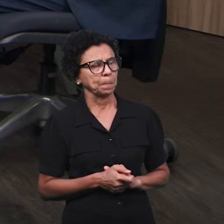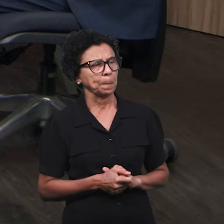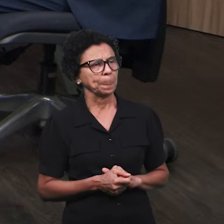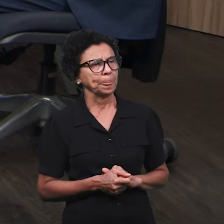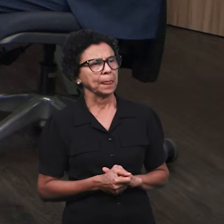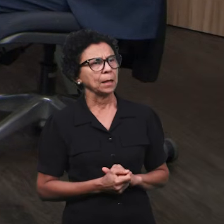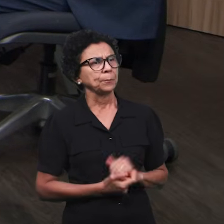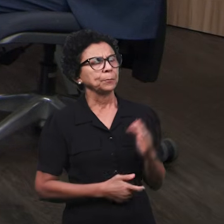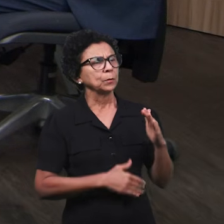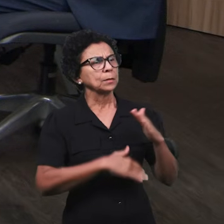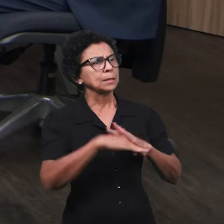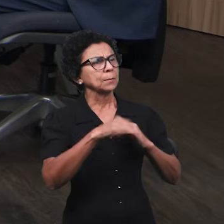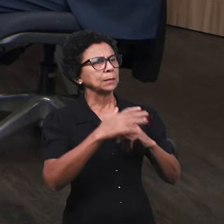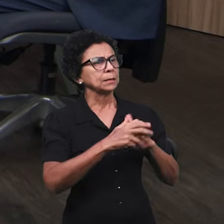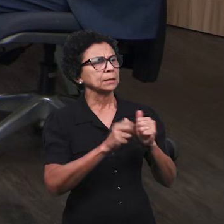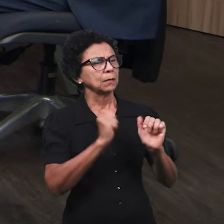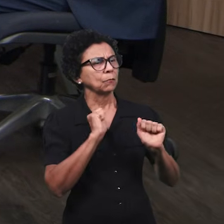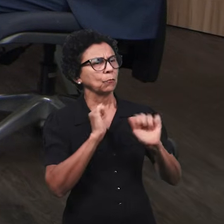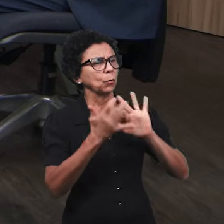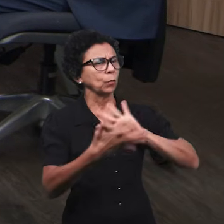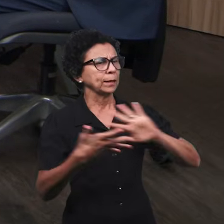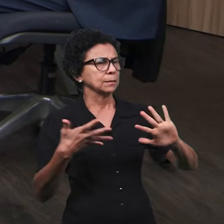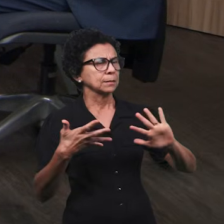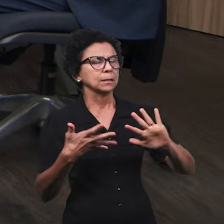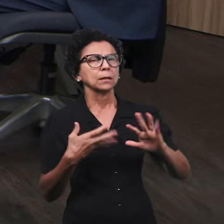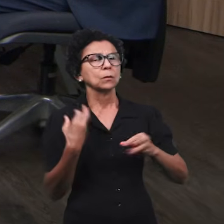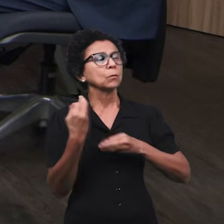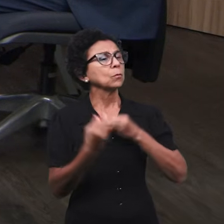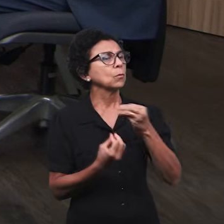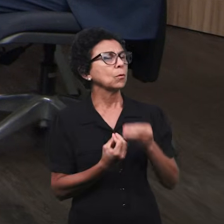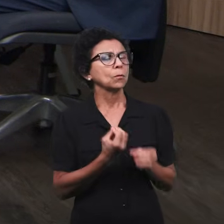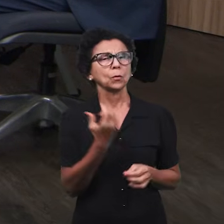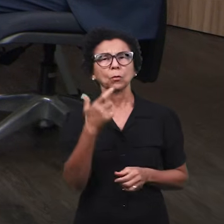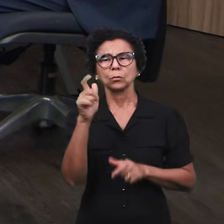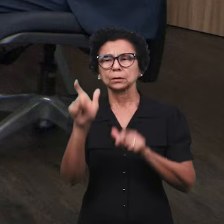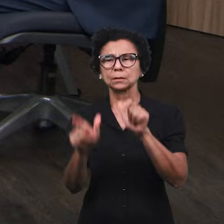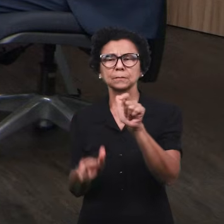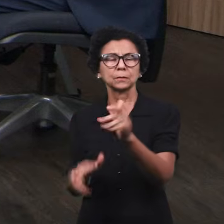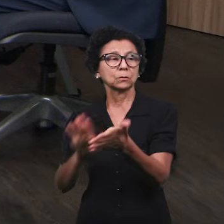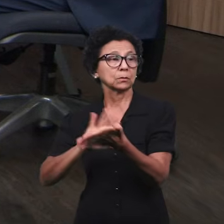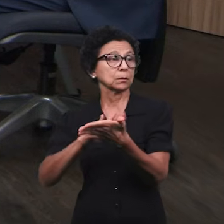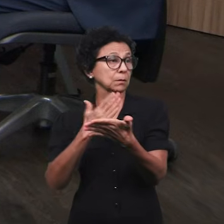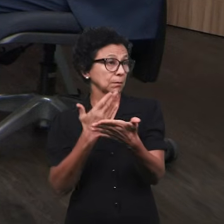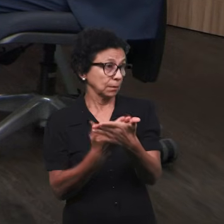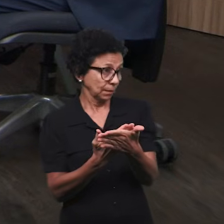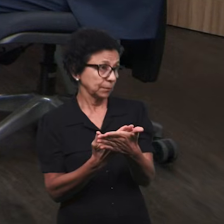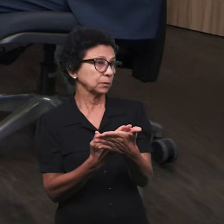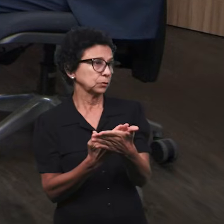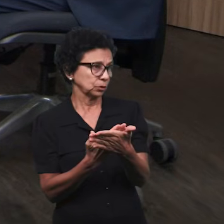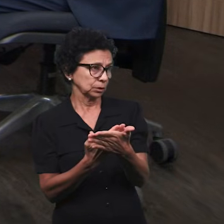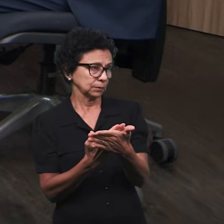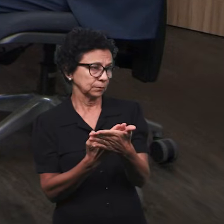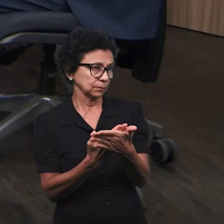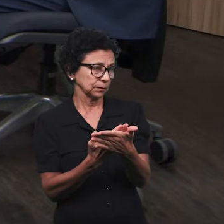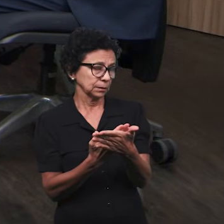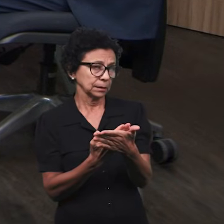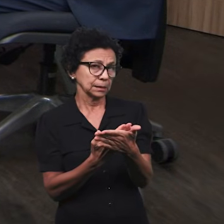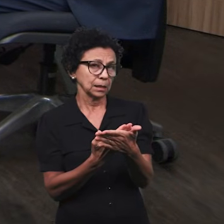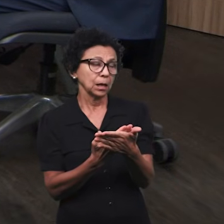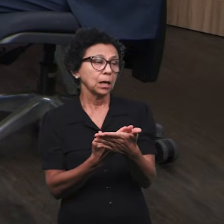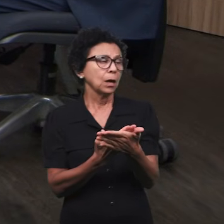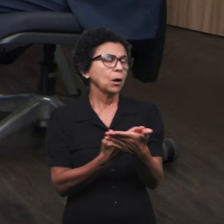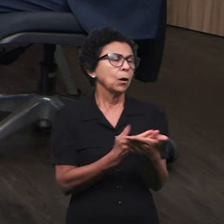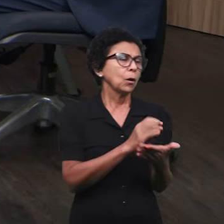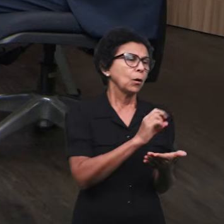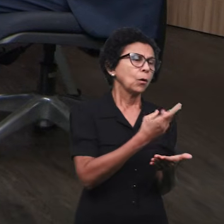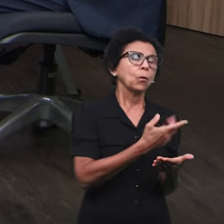outras intérpretes ou os outros intérpretes, que nós temos irmãos nossos que também são intérpretes, você interagiu com o surdo